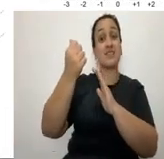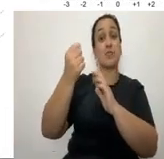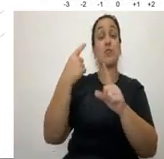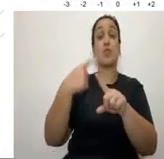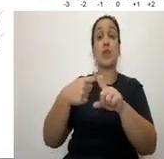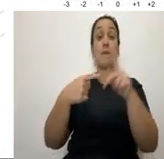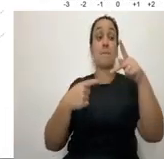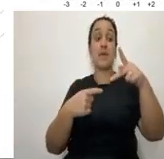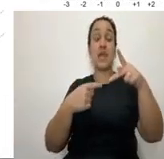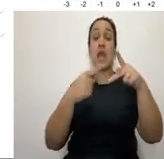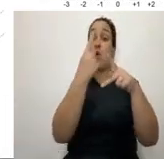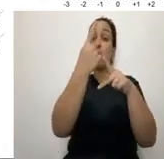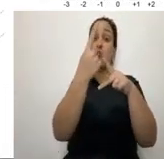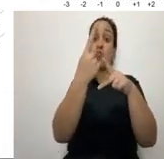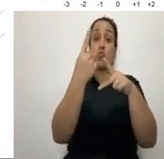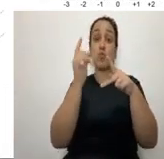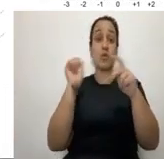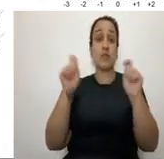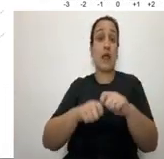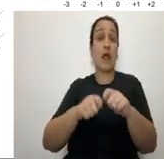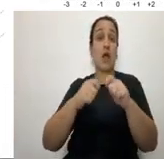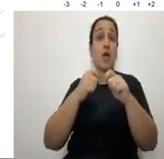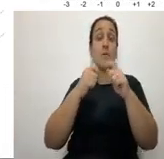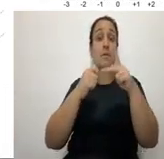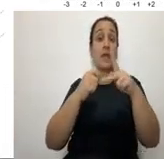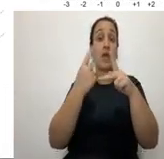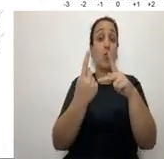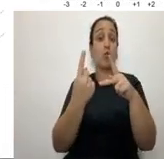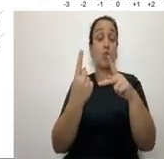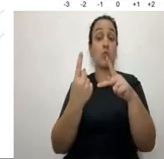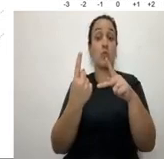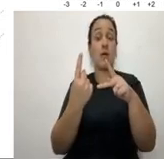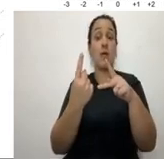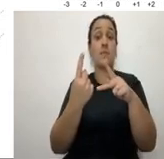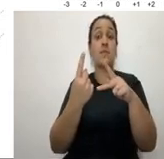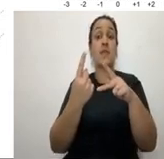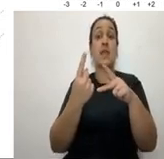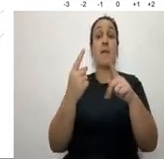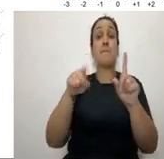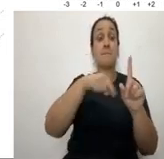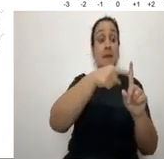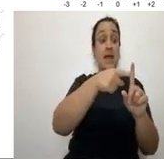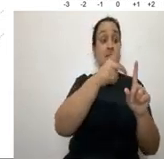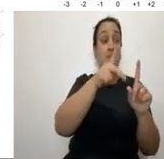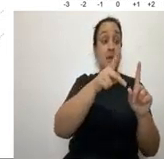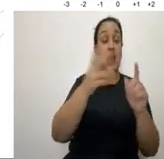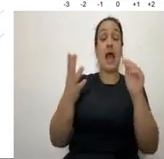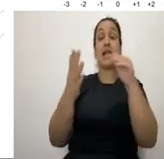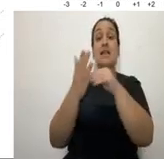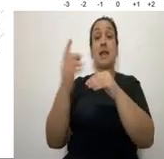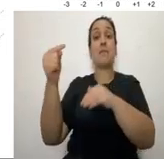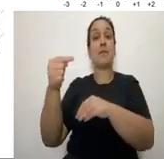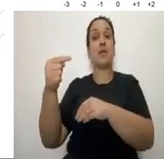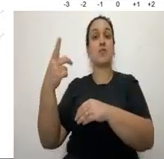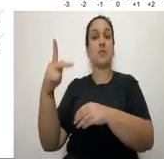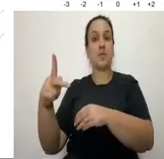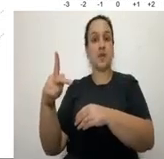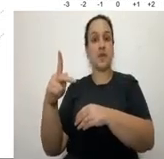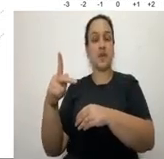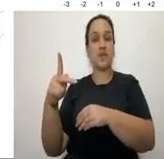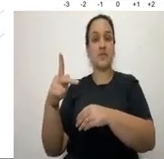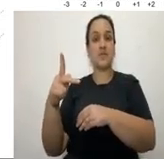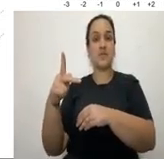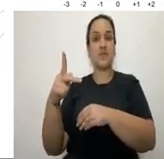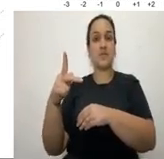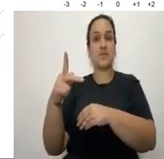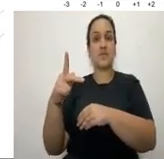até 6, porque o P, ó, o P é igual a 1. Ó, P é igual a 1. Ele vai de mais P até menos